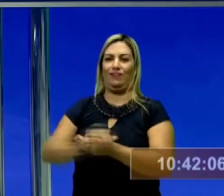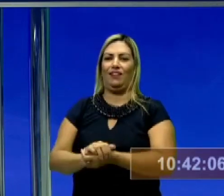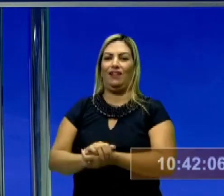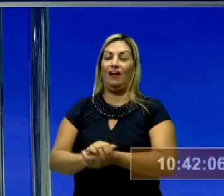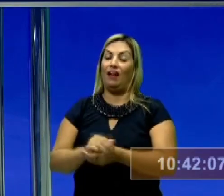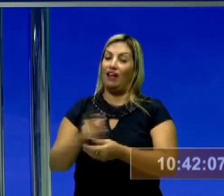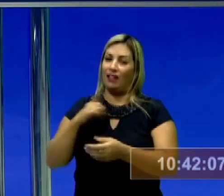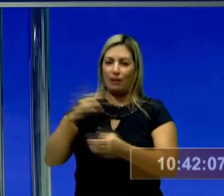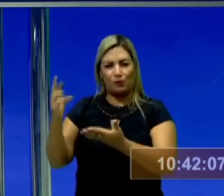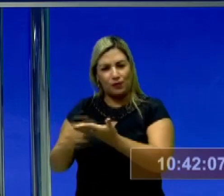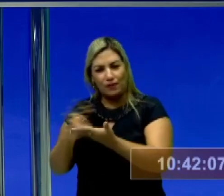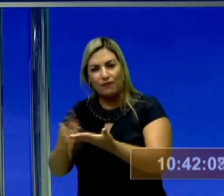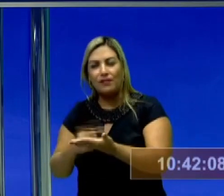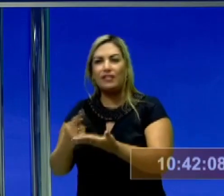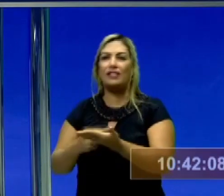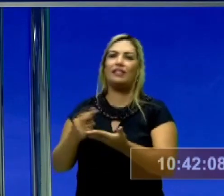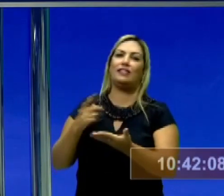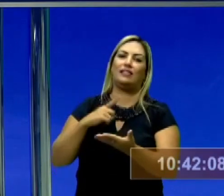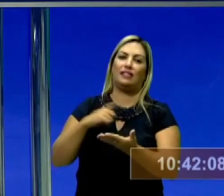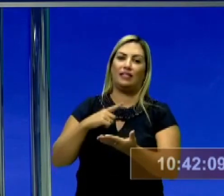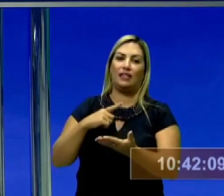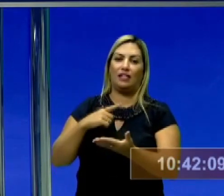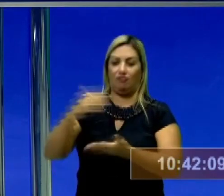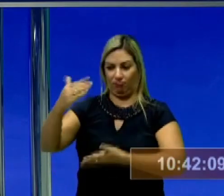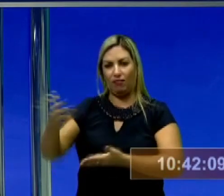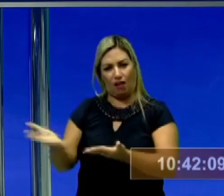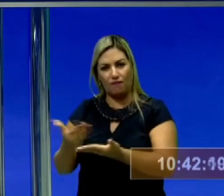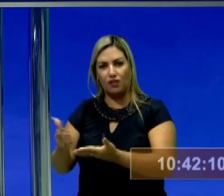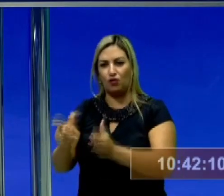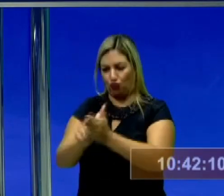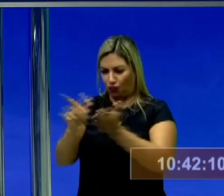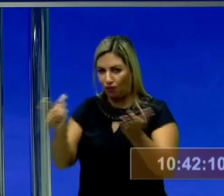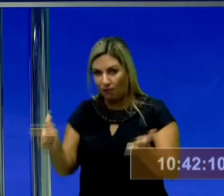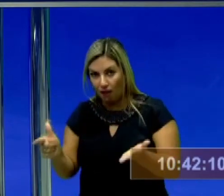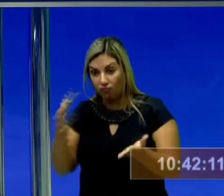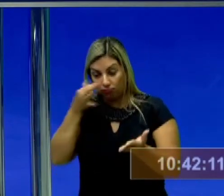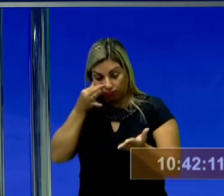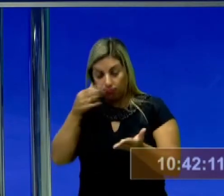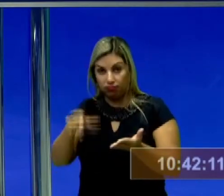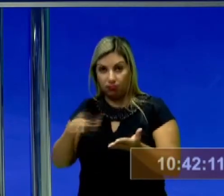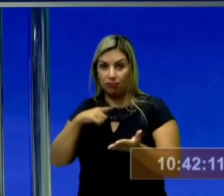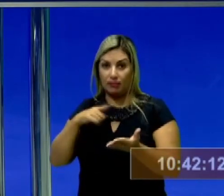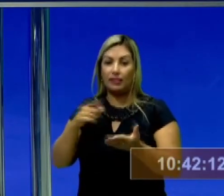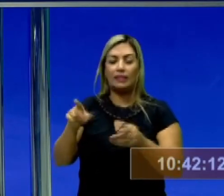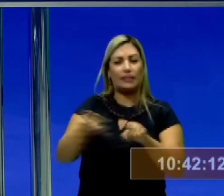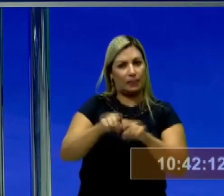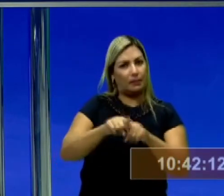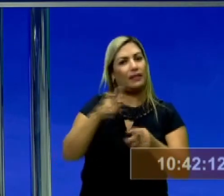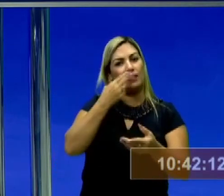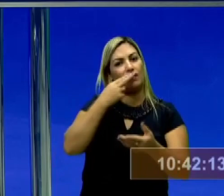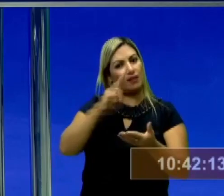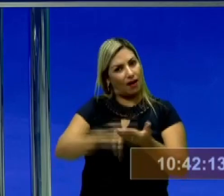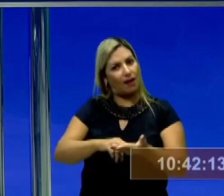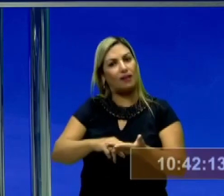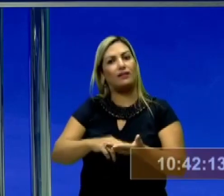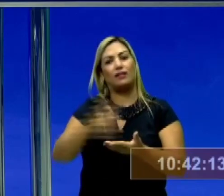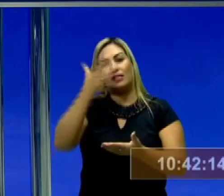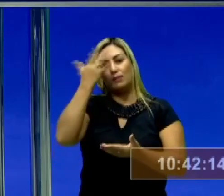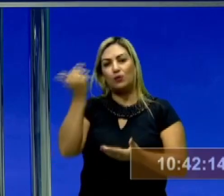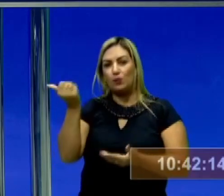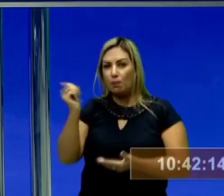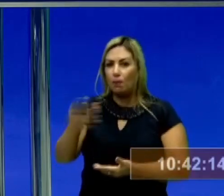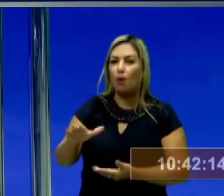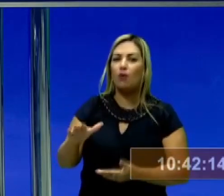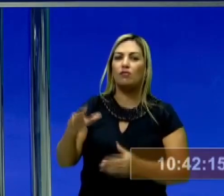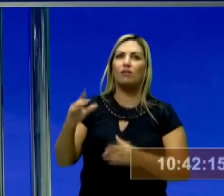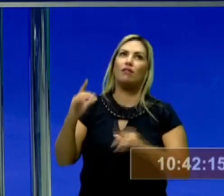que nós temos as revistas de forma física, o jornal, existem também as cartas do leitor que são postadas de